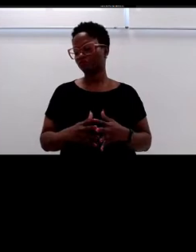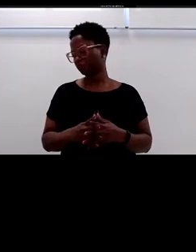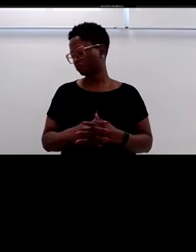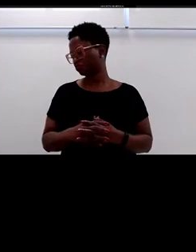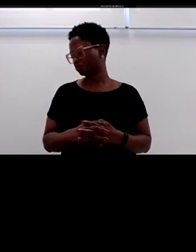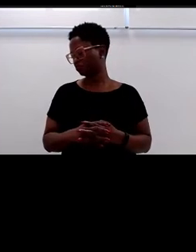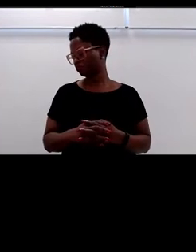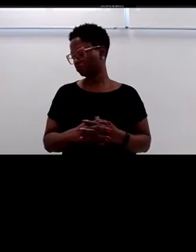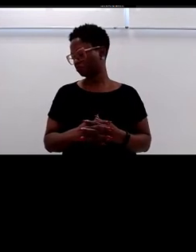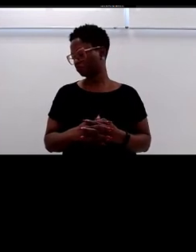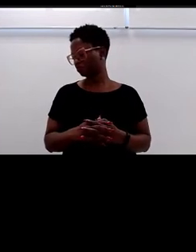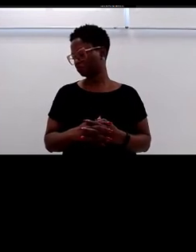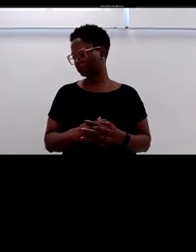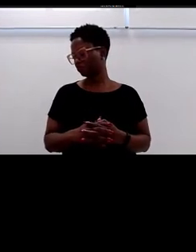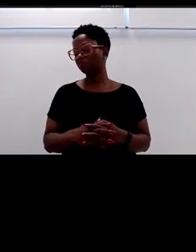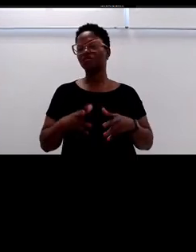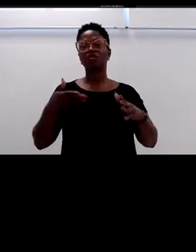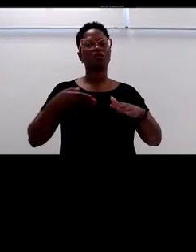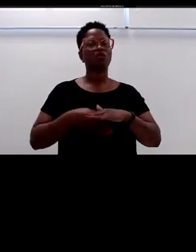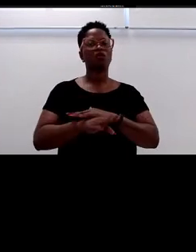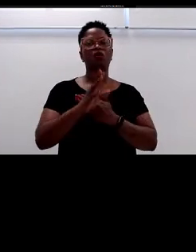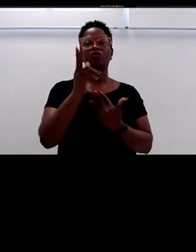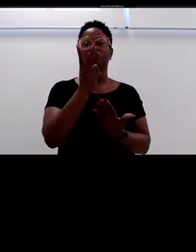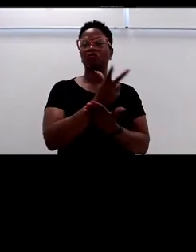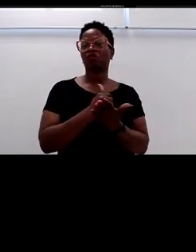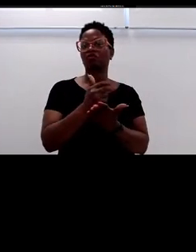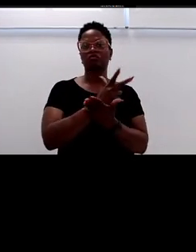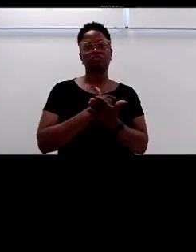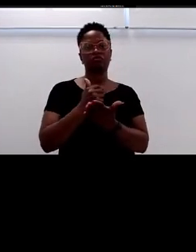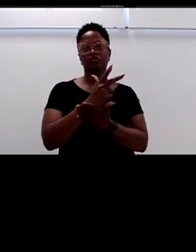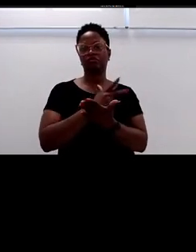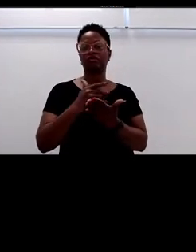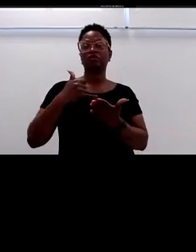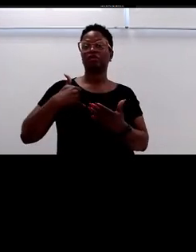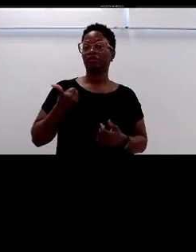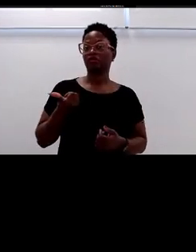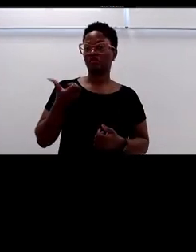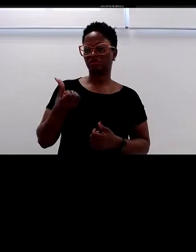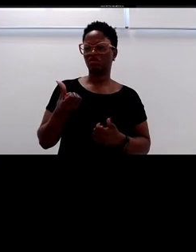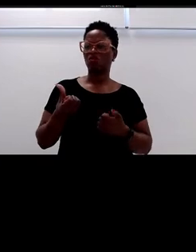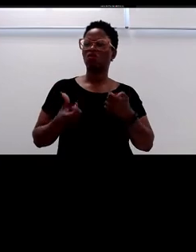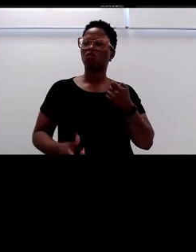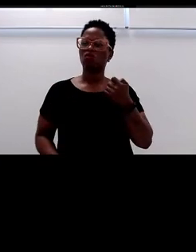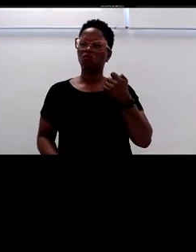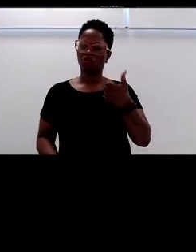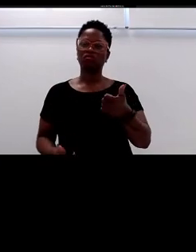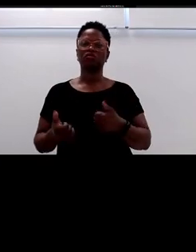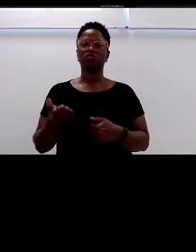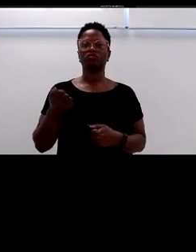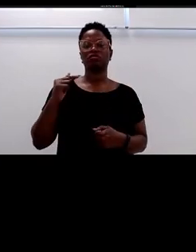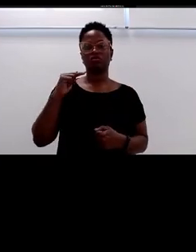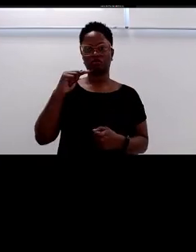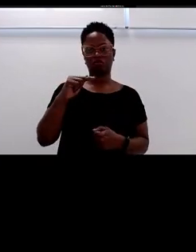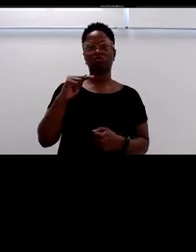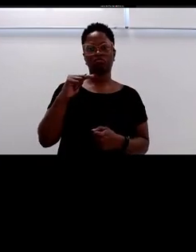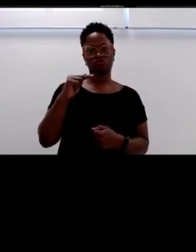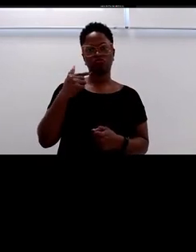Eu sempre gostei de desenhar, até que aos 16 para 17 anos,